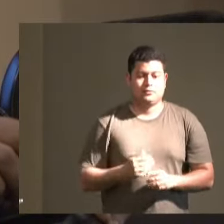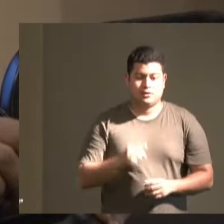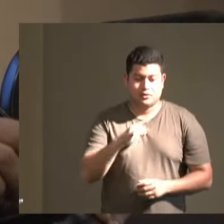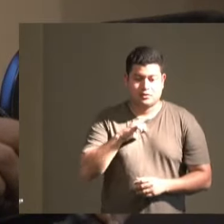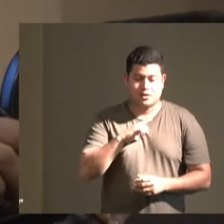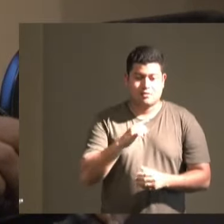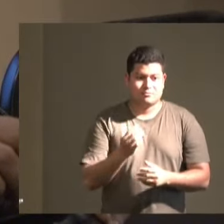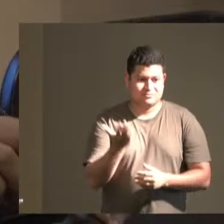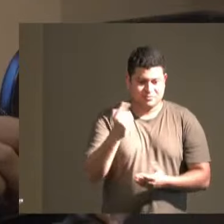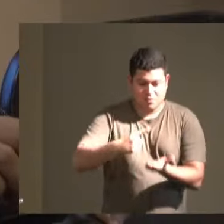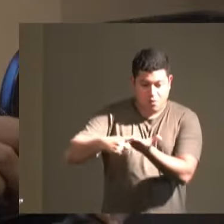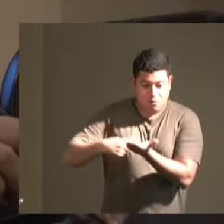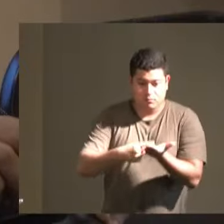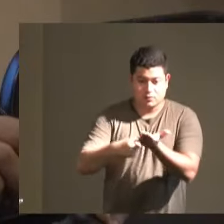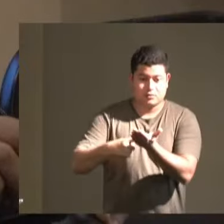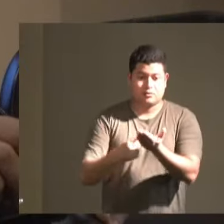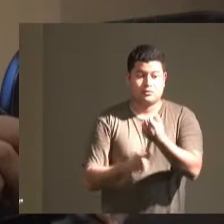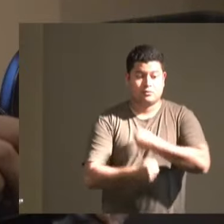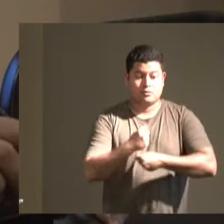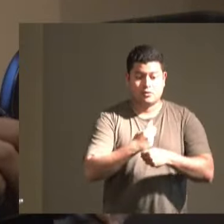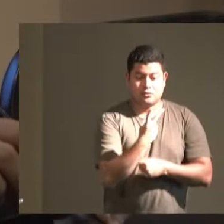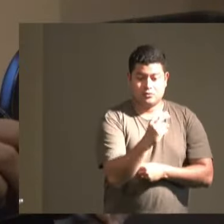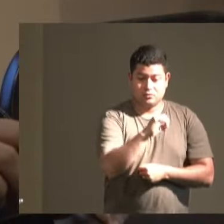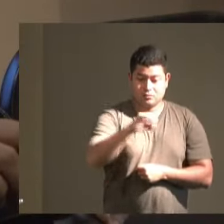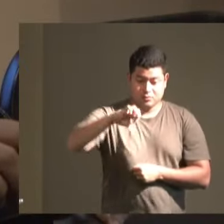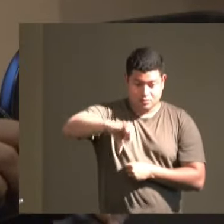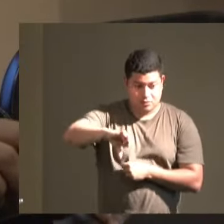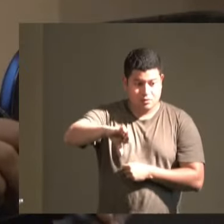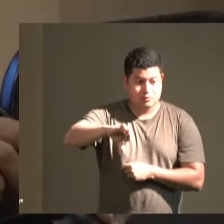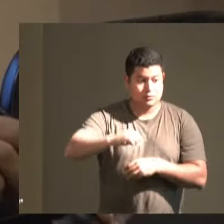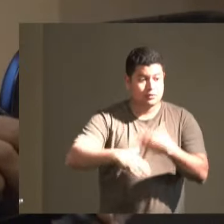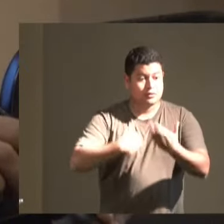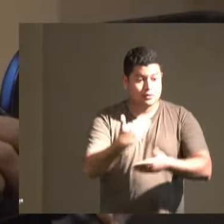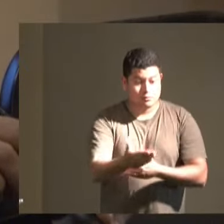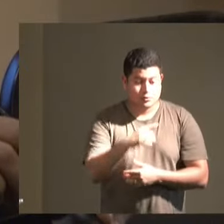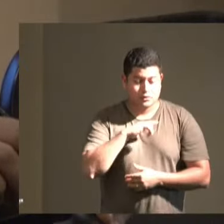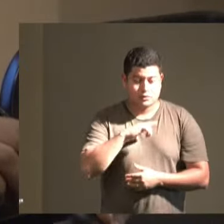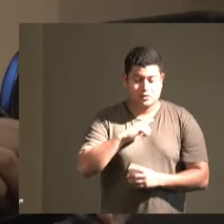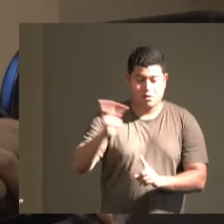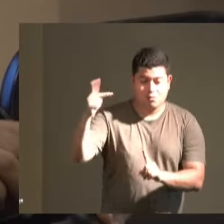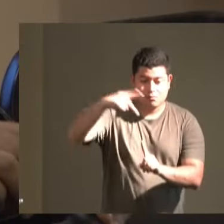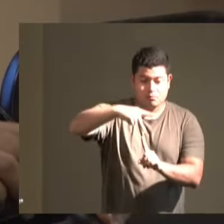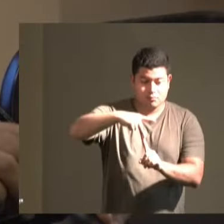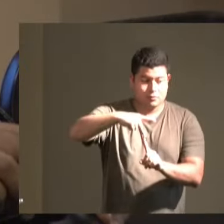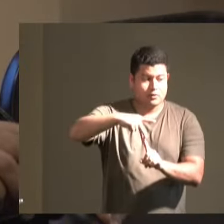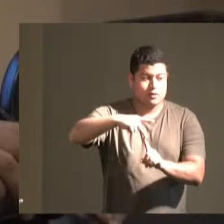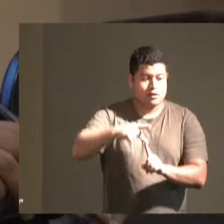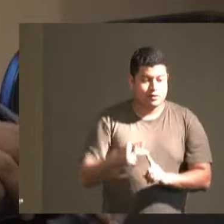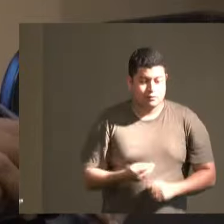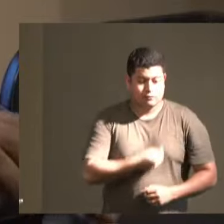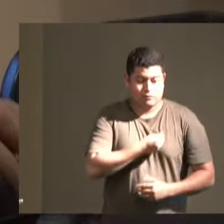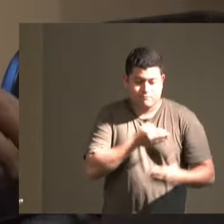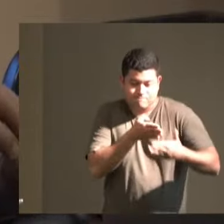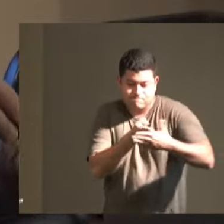em 2009, ratificada no Brasil, e depois nós temos o plano Viver Sem Limite em 2011.